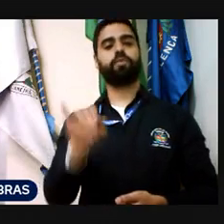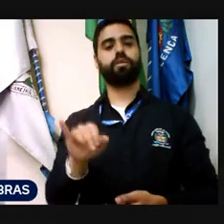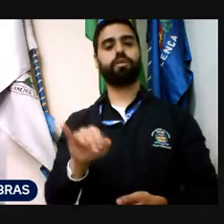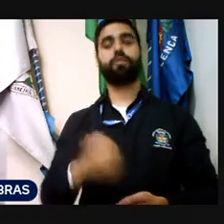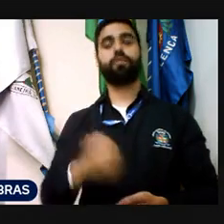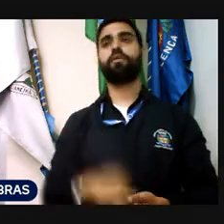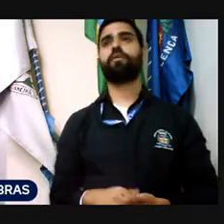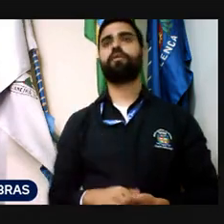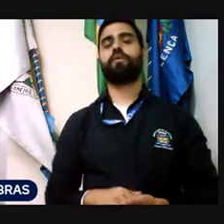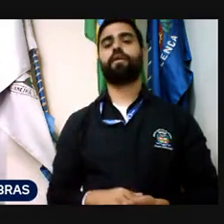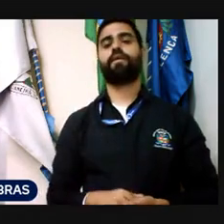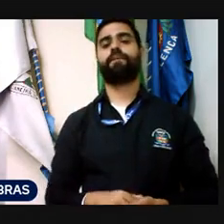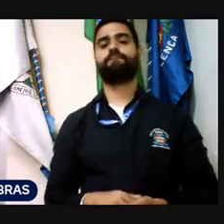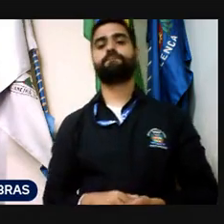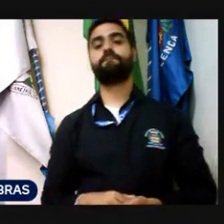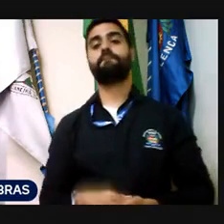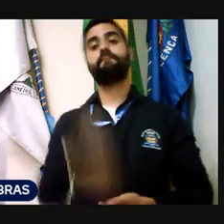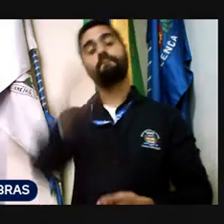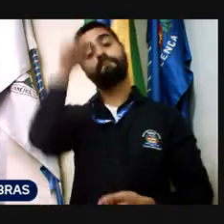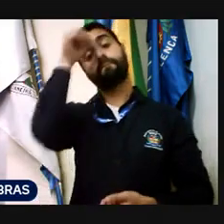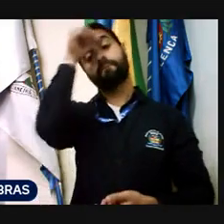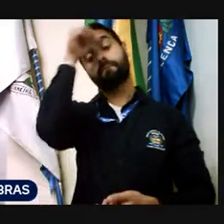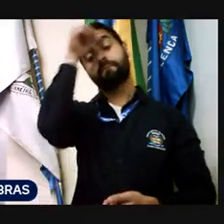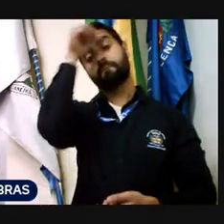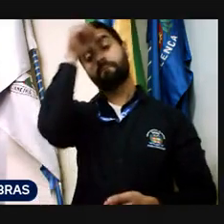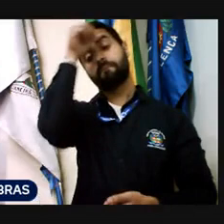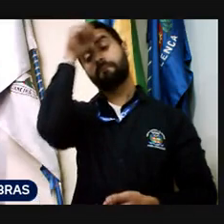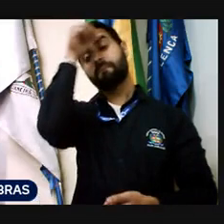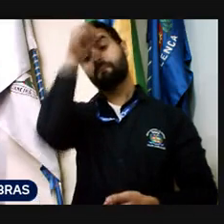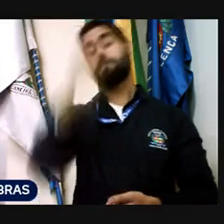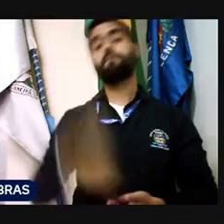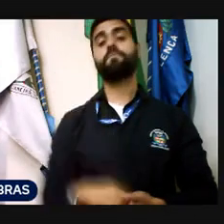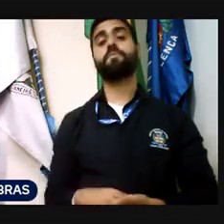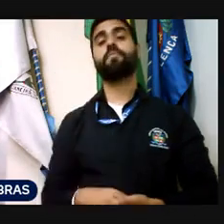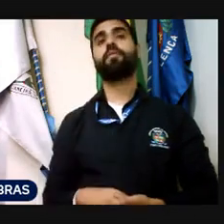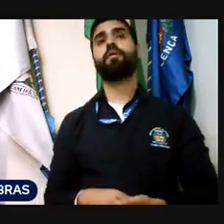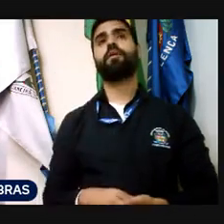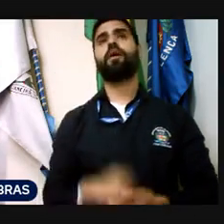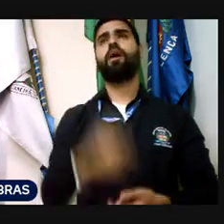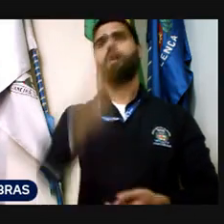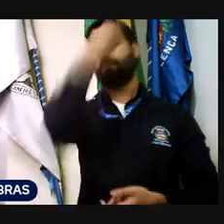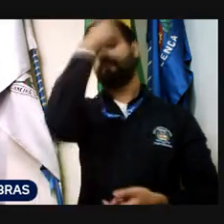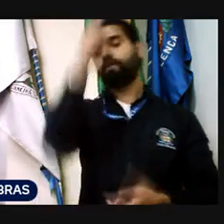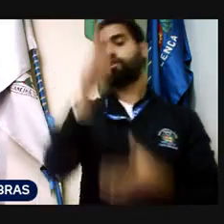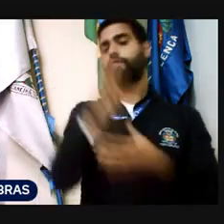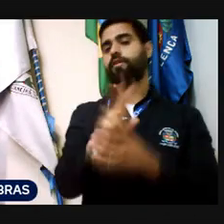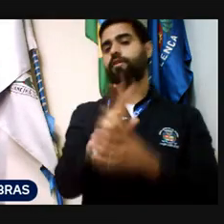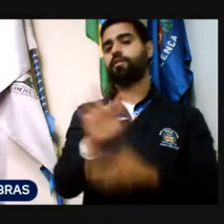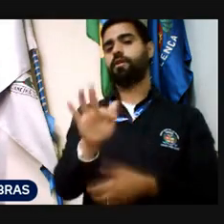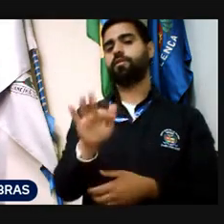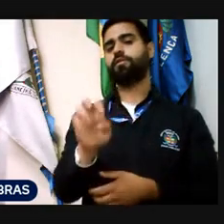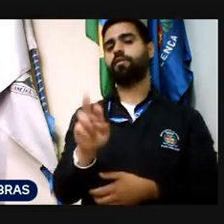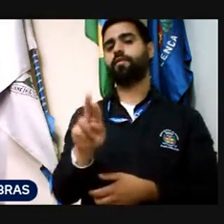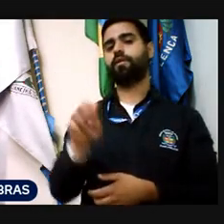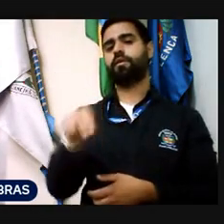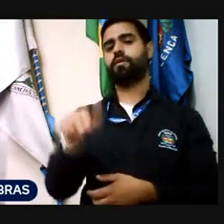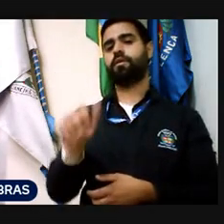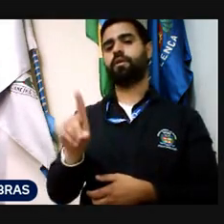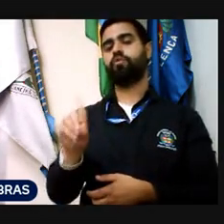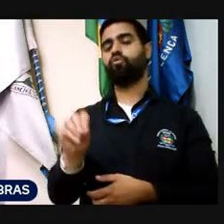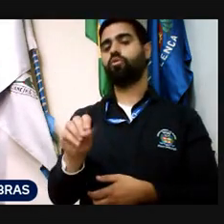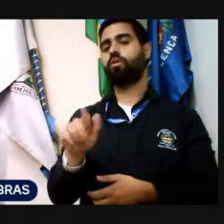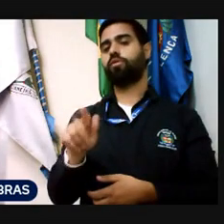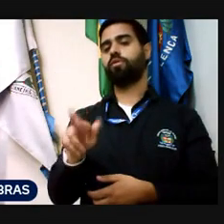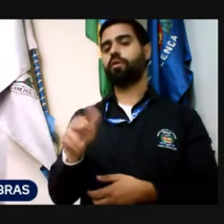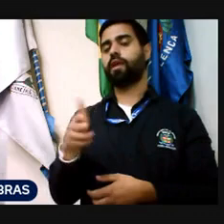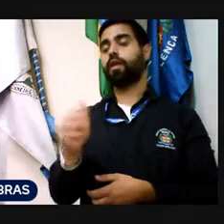excelência, ouvido o plenário da forma regimental, o senhor Fernando Furtado da Graça, solicitando reparos e limpeza dos bueiros localizados na